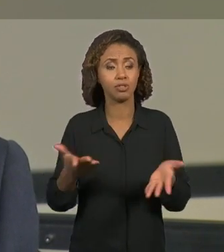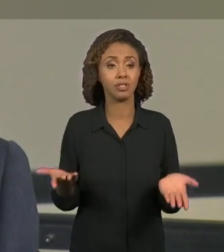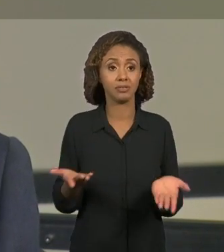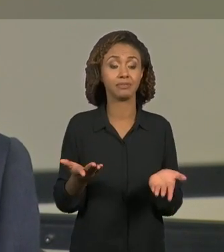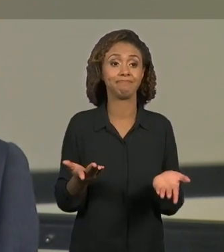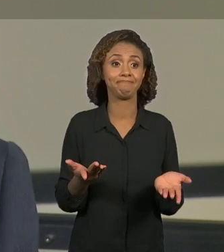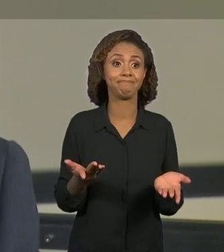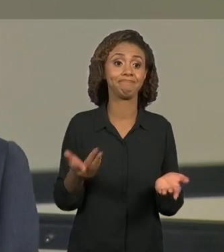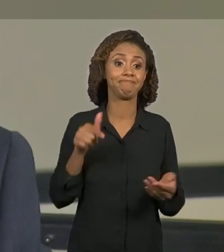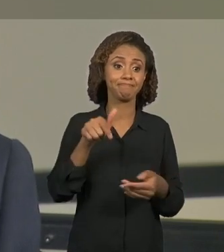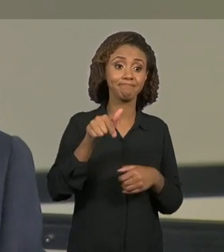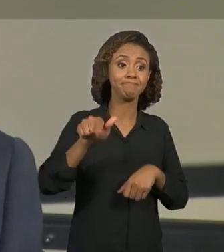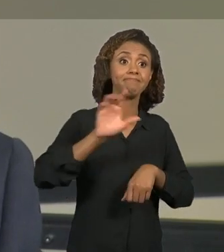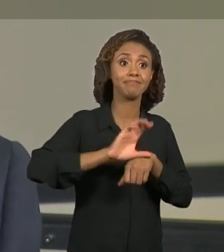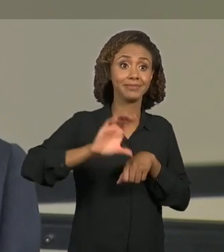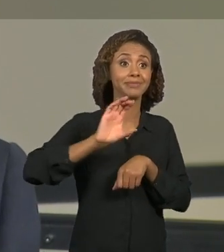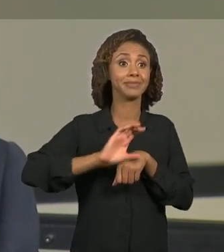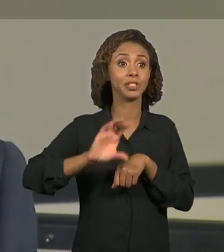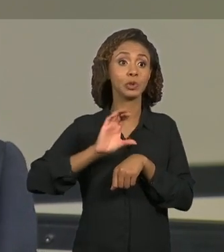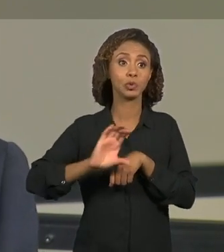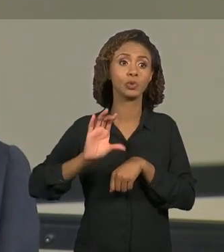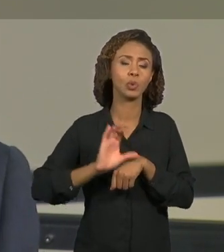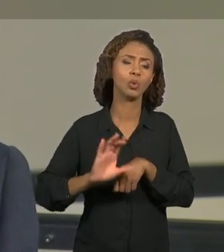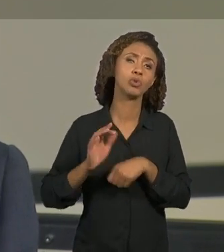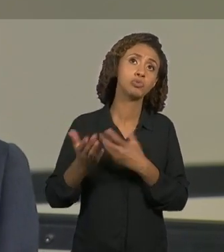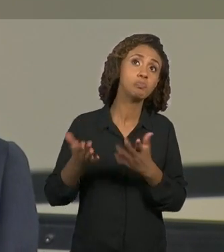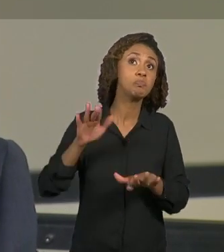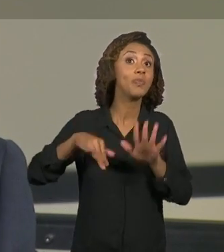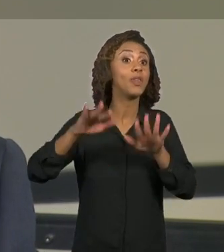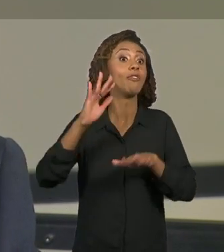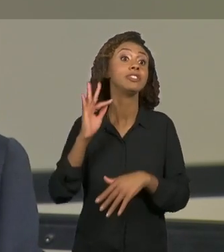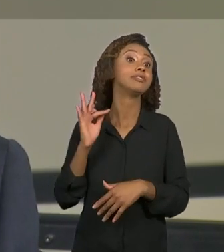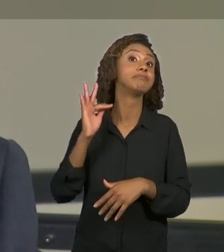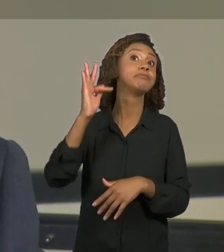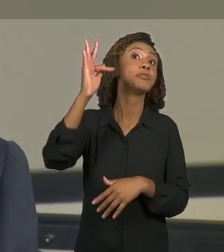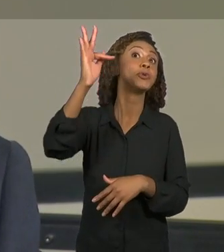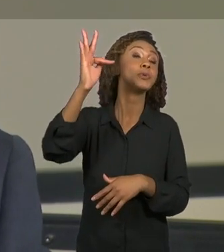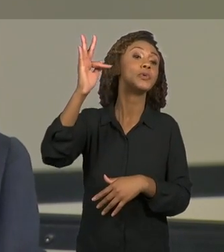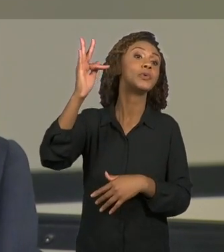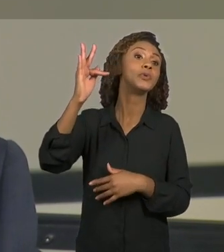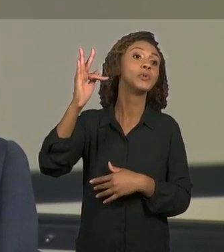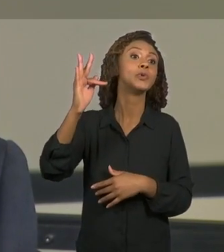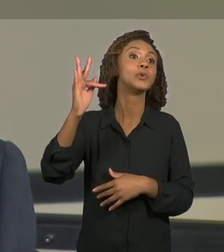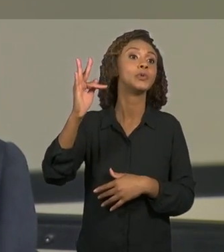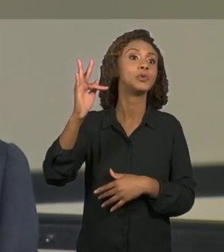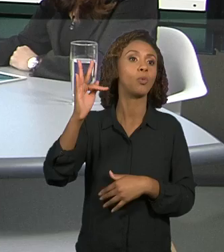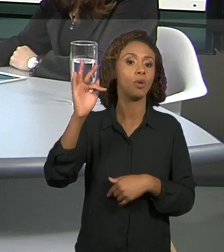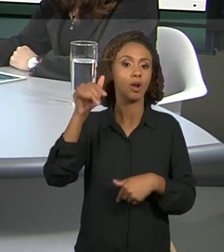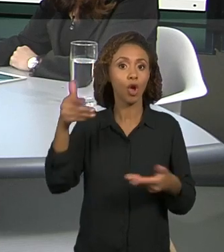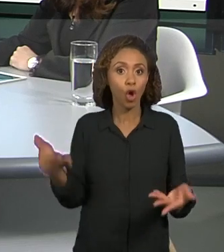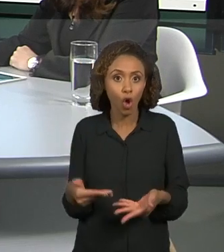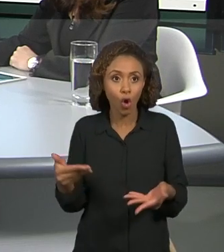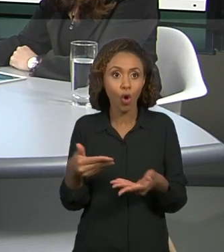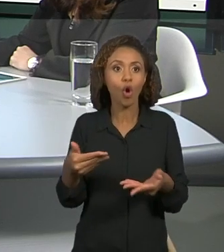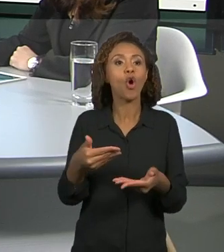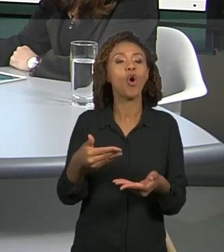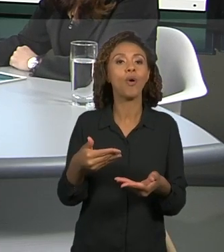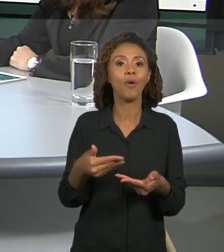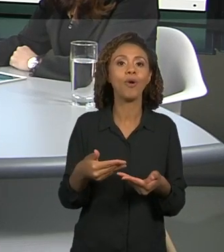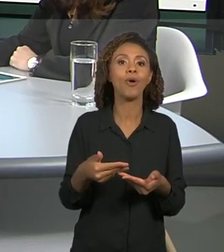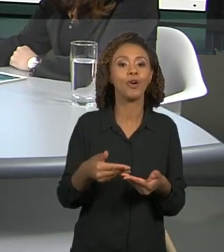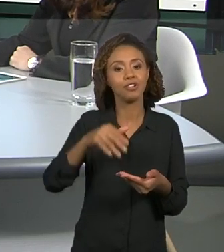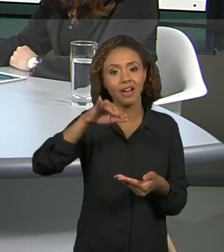né e no futuro até na gente poder colocar isso aí se utilizar esse material é de